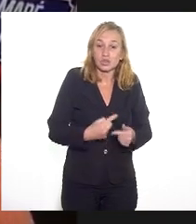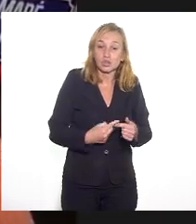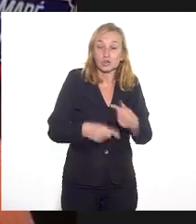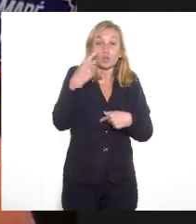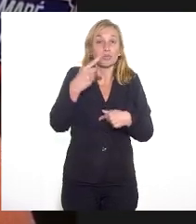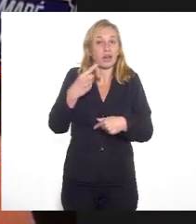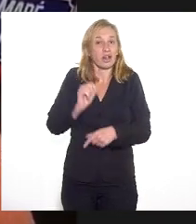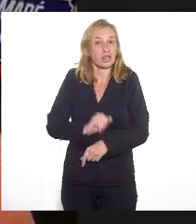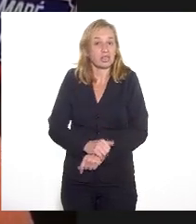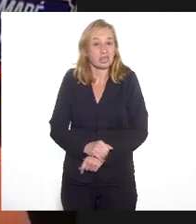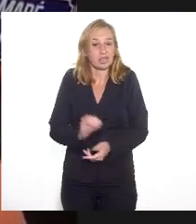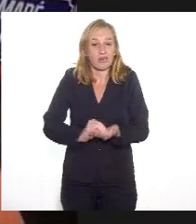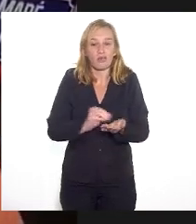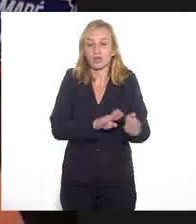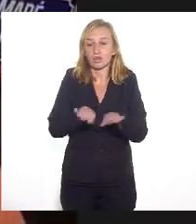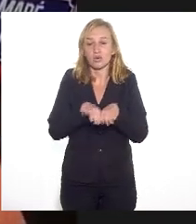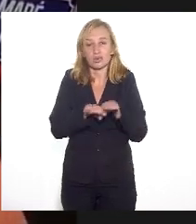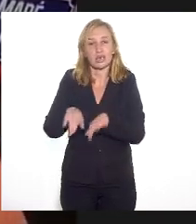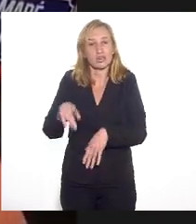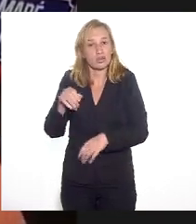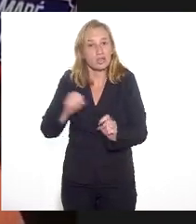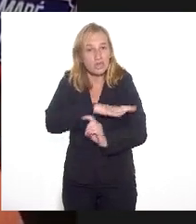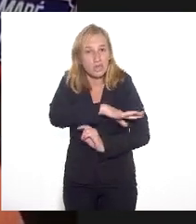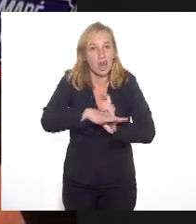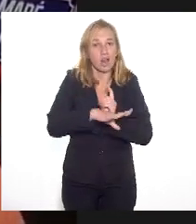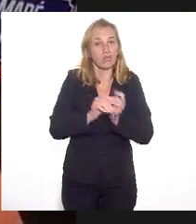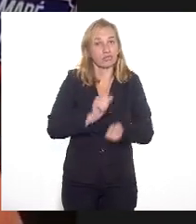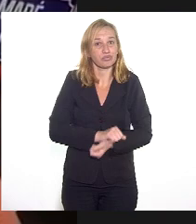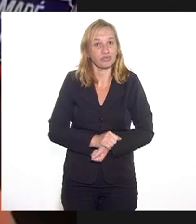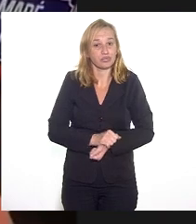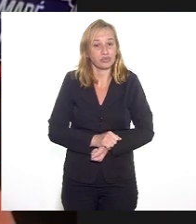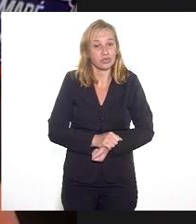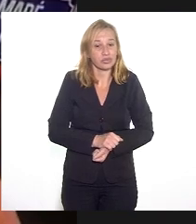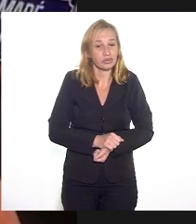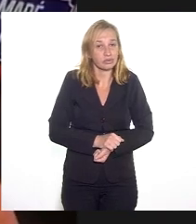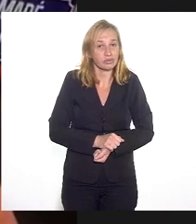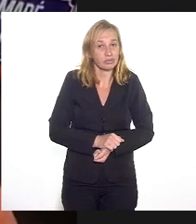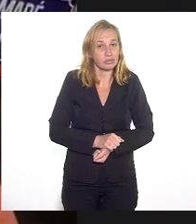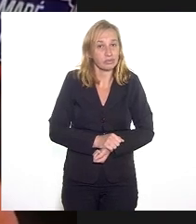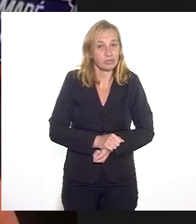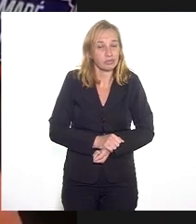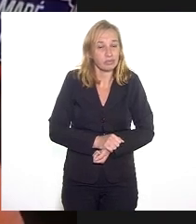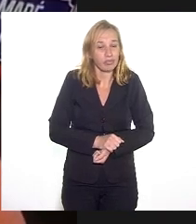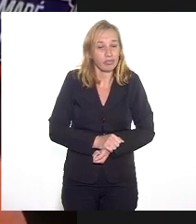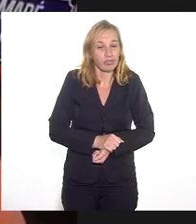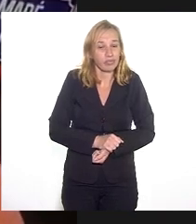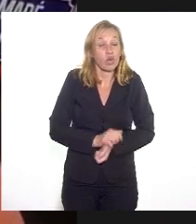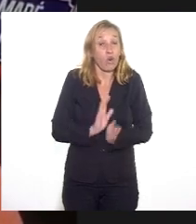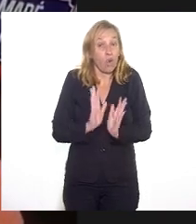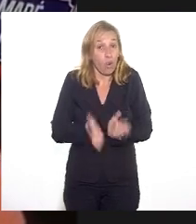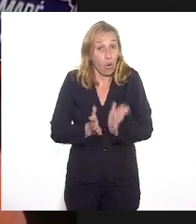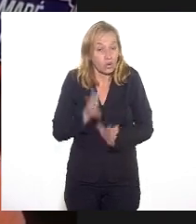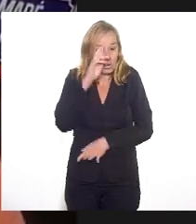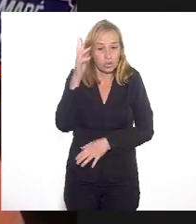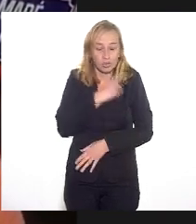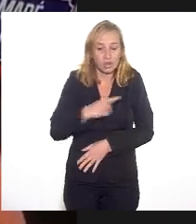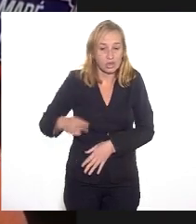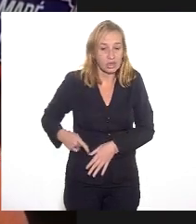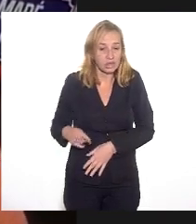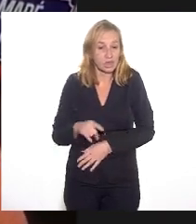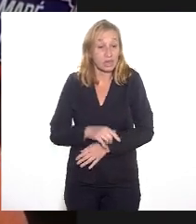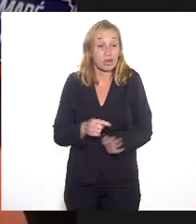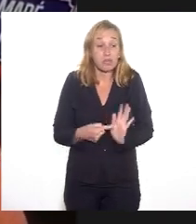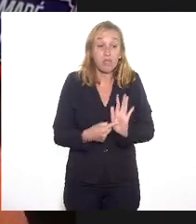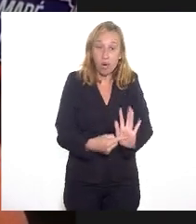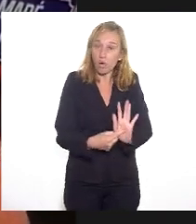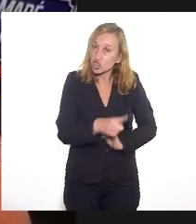superação das desigualdades sociais. As desigualdades sociais são, senhor presidente, hoje, aquilo que se